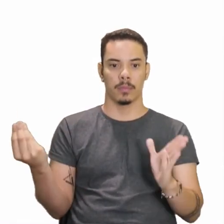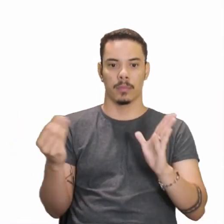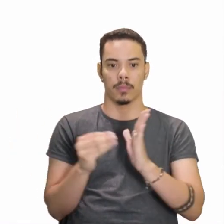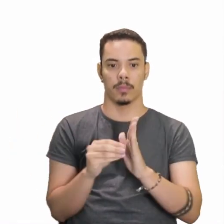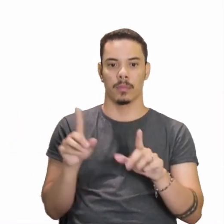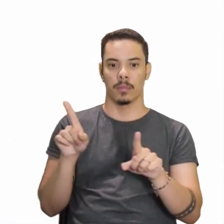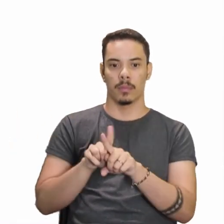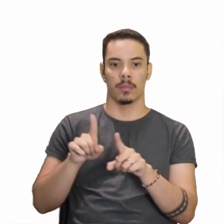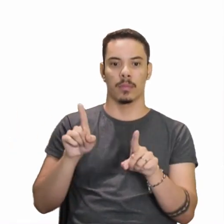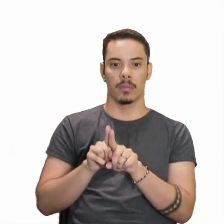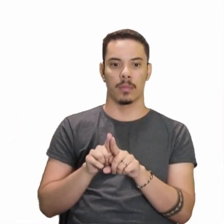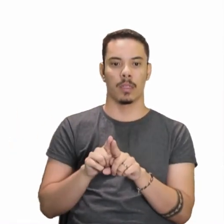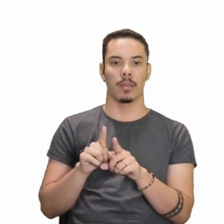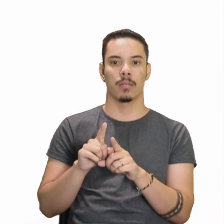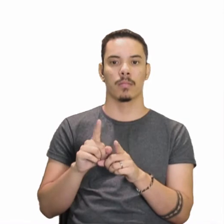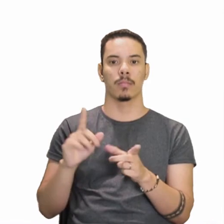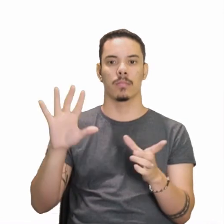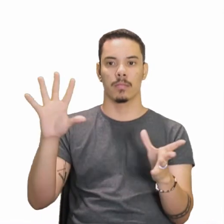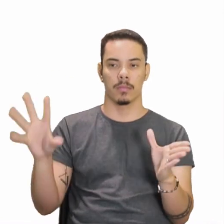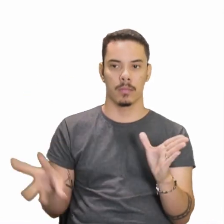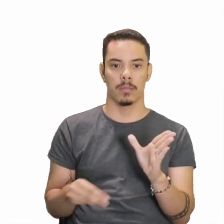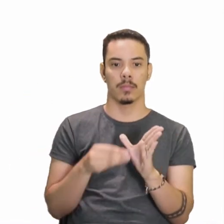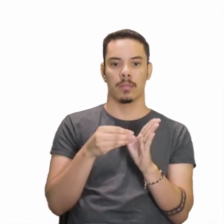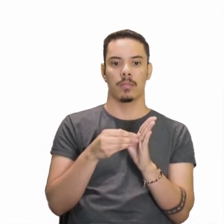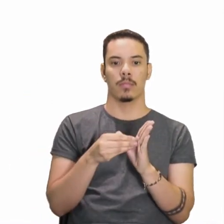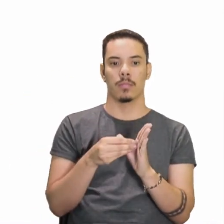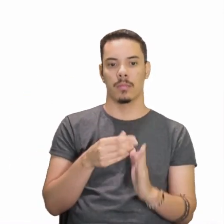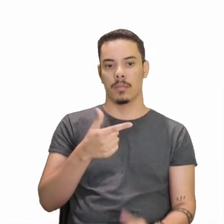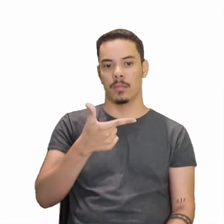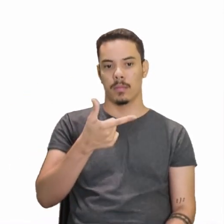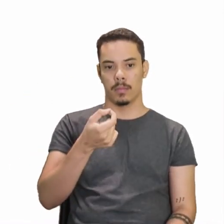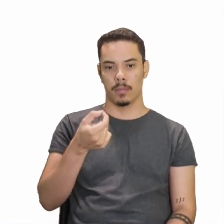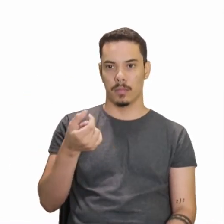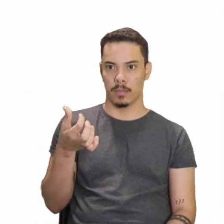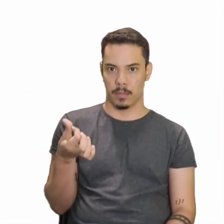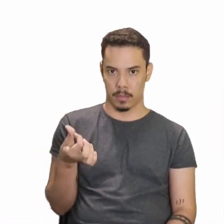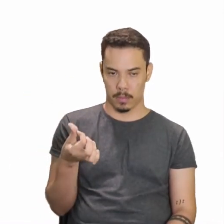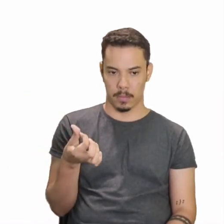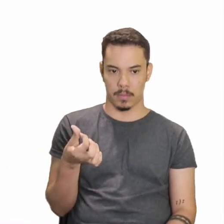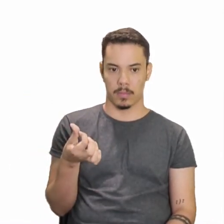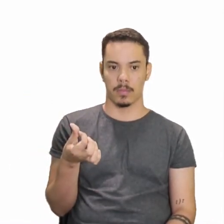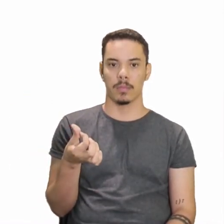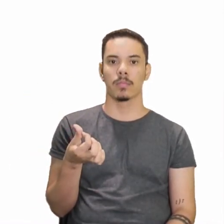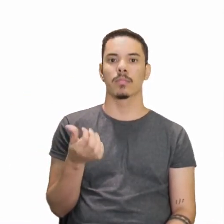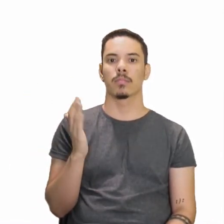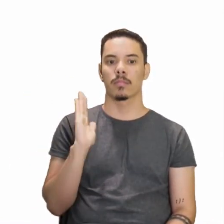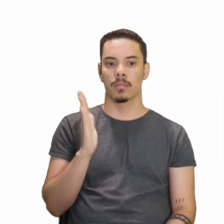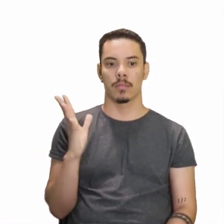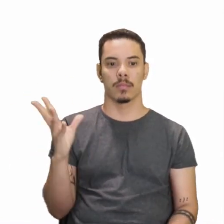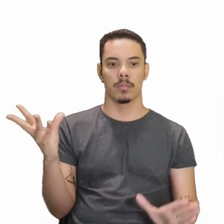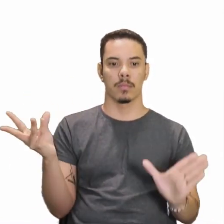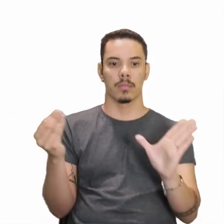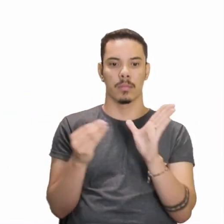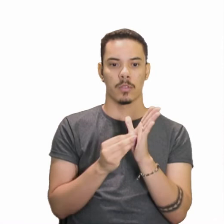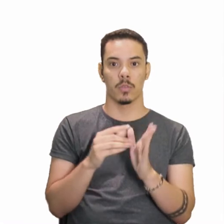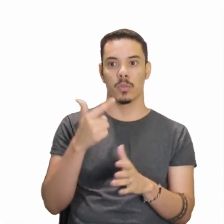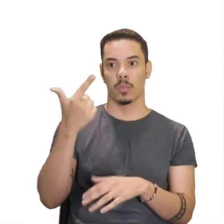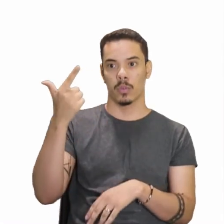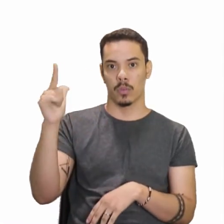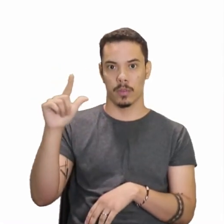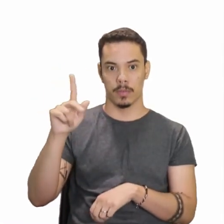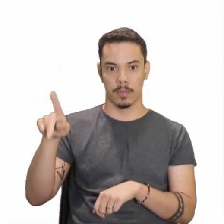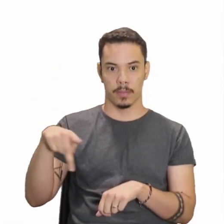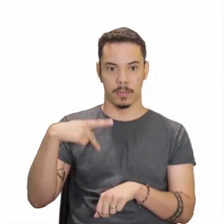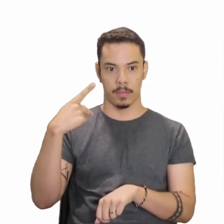foi ratificado exatamente nesse ano. Em 2006, aí já entrou Tomé e Príncipe,